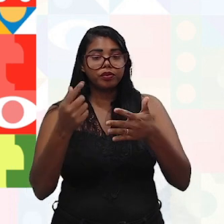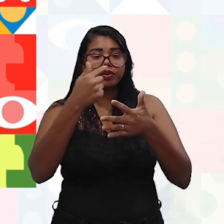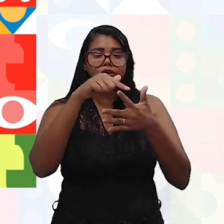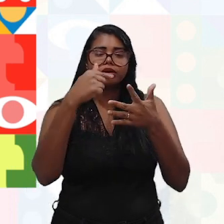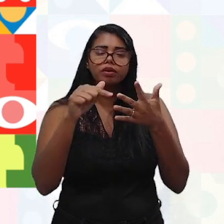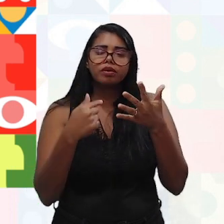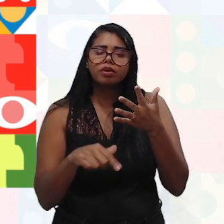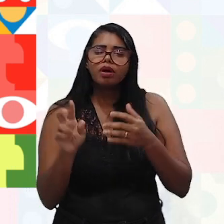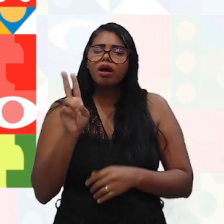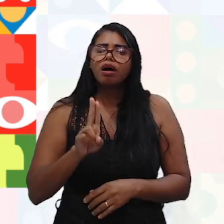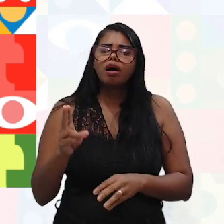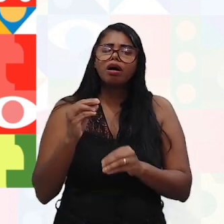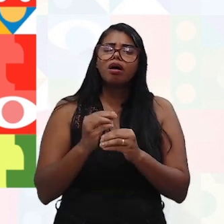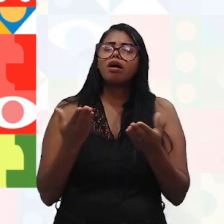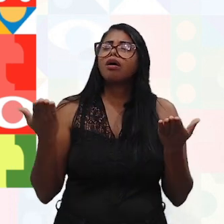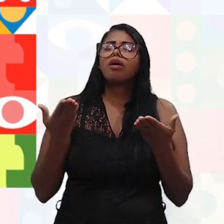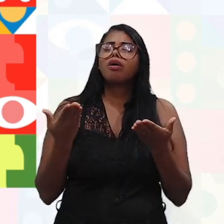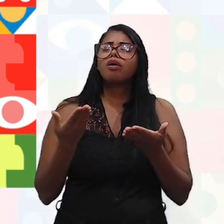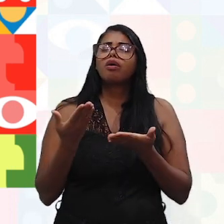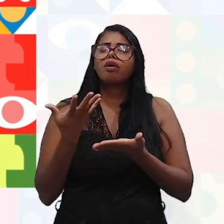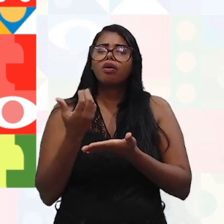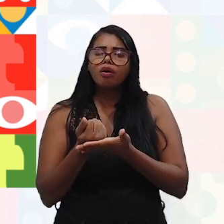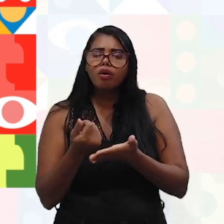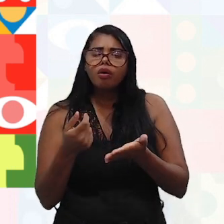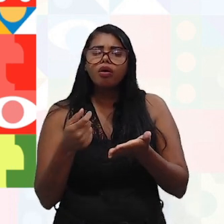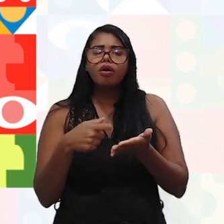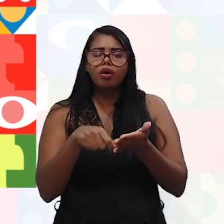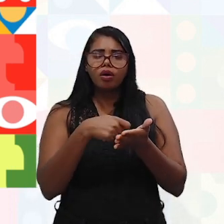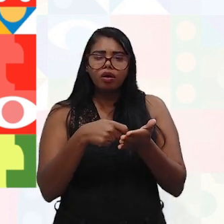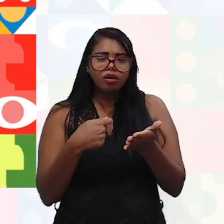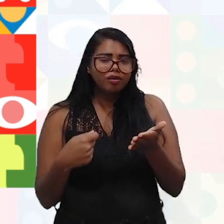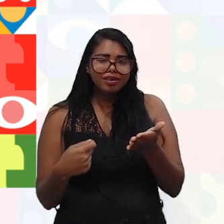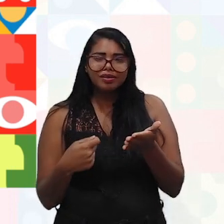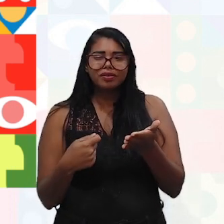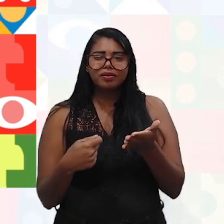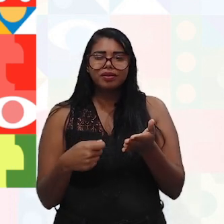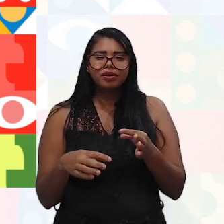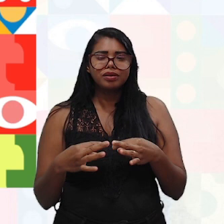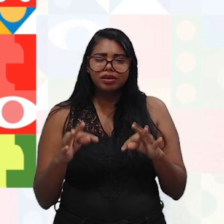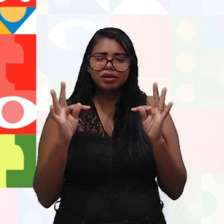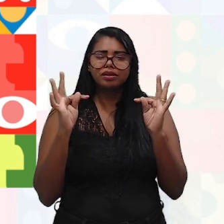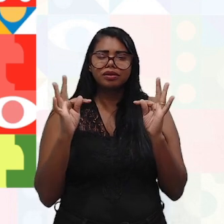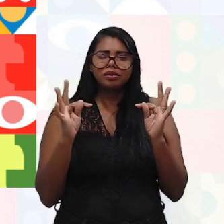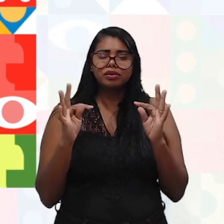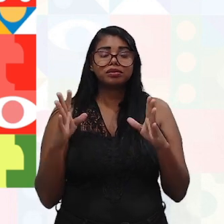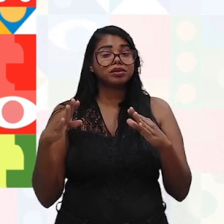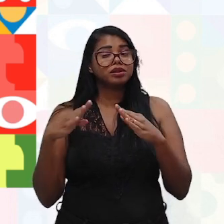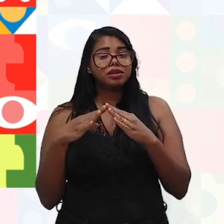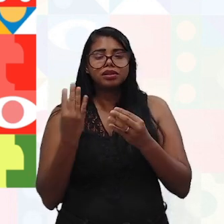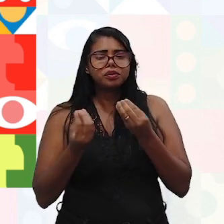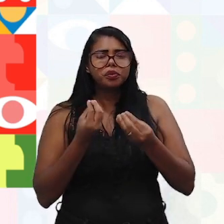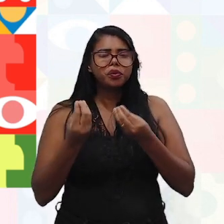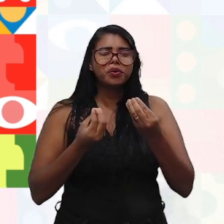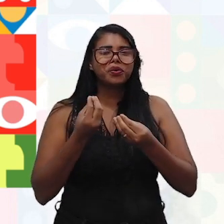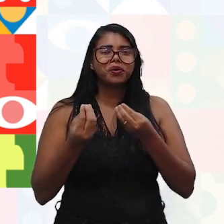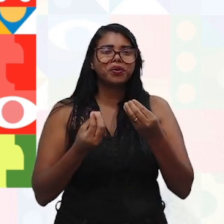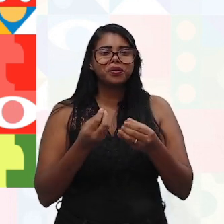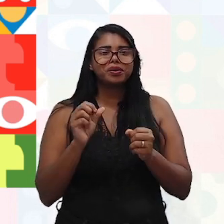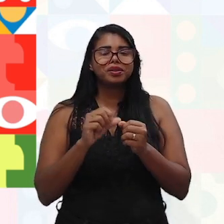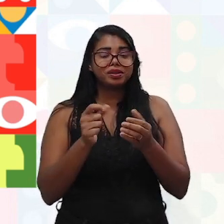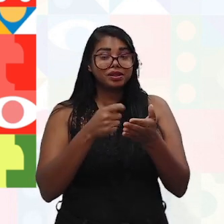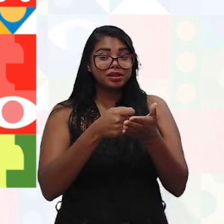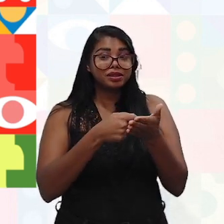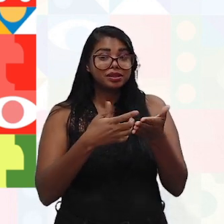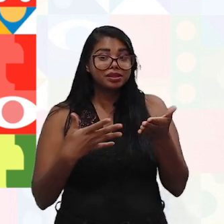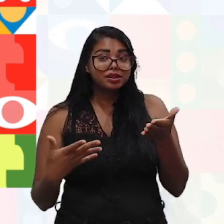que é que a gente usa? Qual o software? É manual? Eu espero que não. Mas assim, caso seja, como é que a gente faz para colocar ali